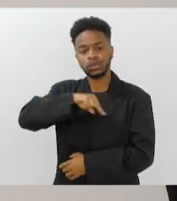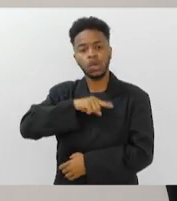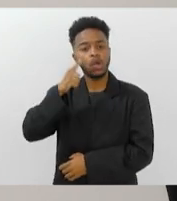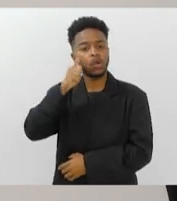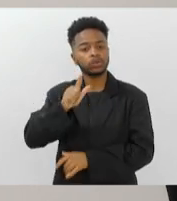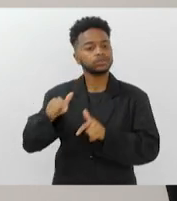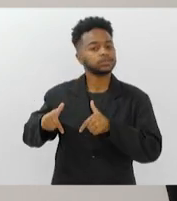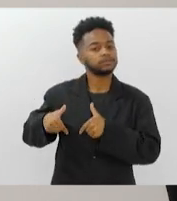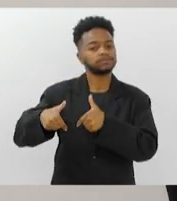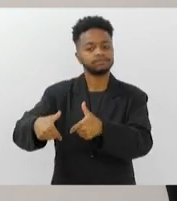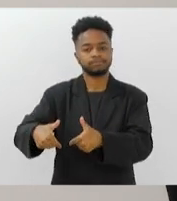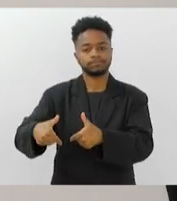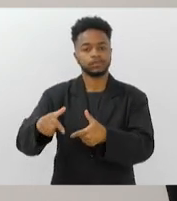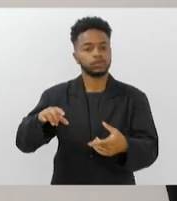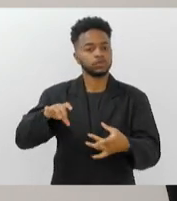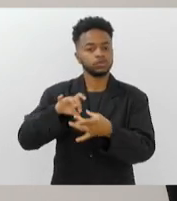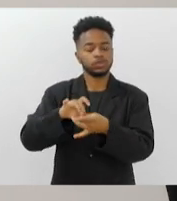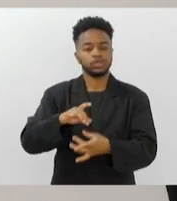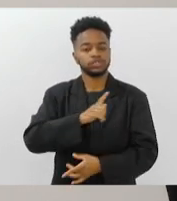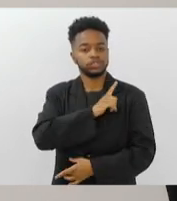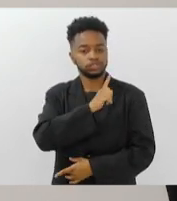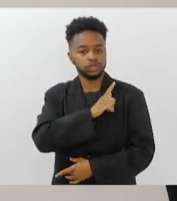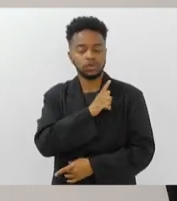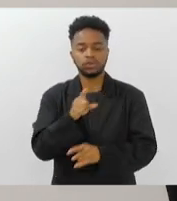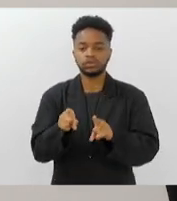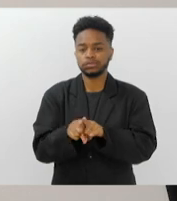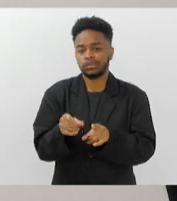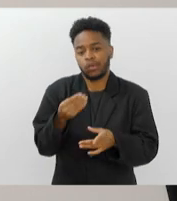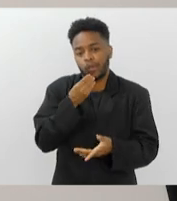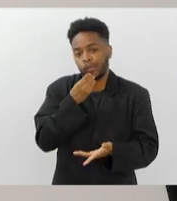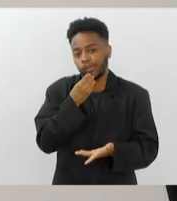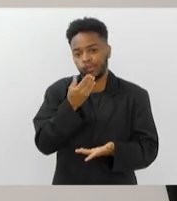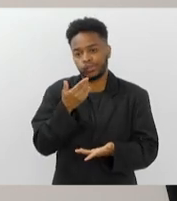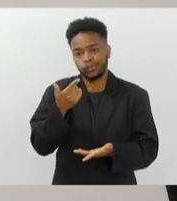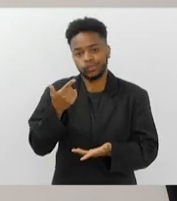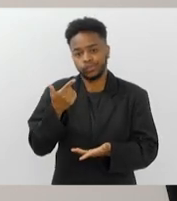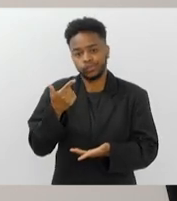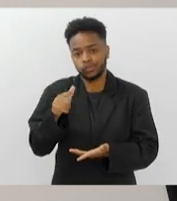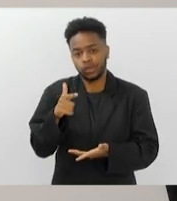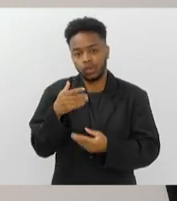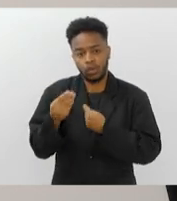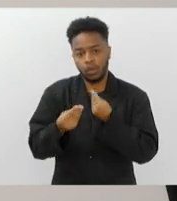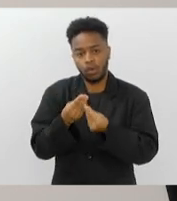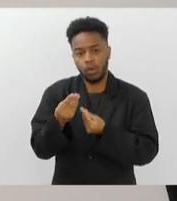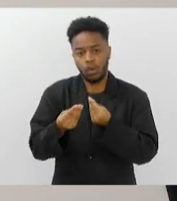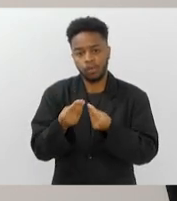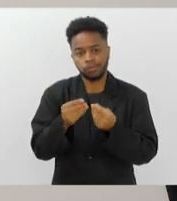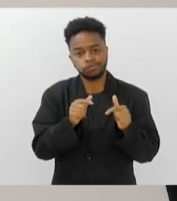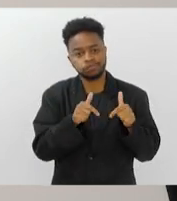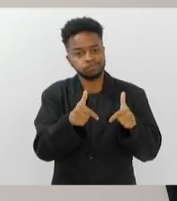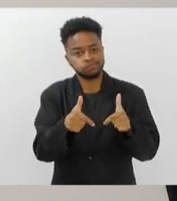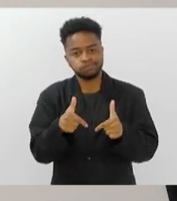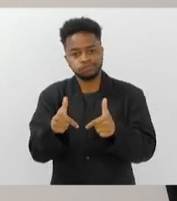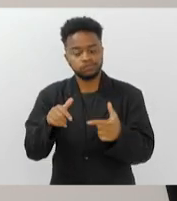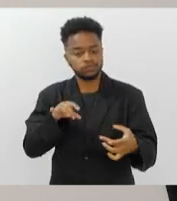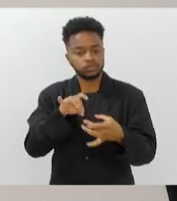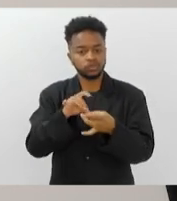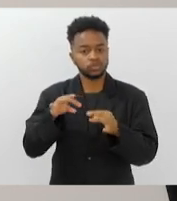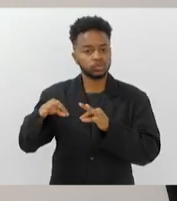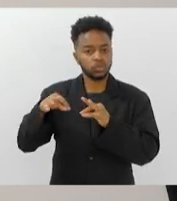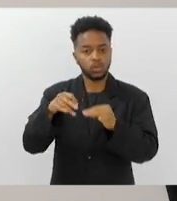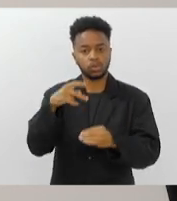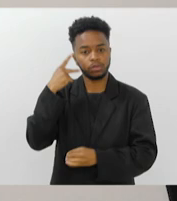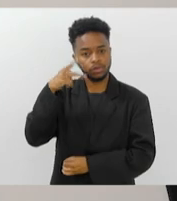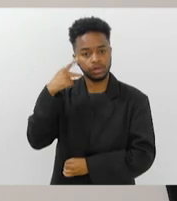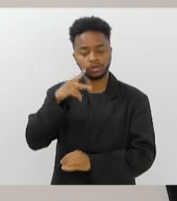Tecnicamente dentro de uma gestão e obviamente você nem tem governabilidade sobre todas as as políticas são desenvolvidas por